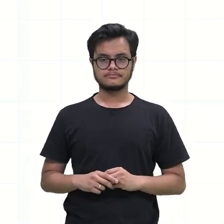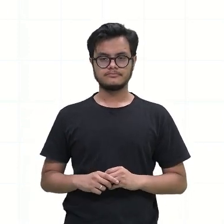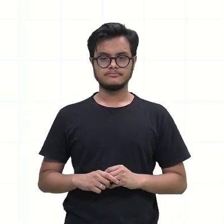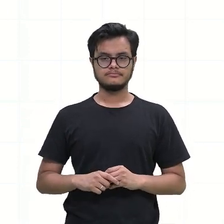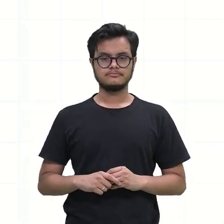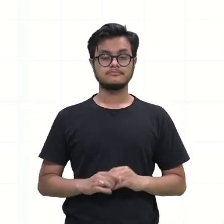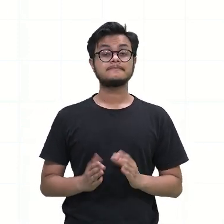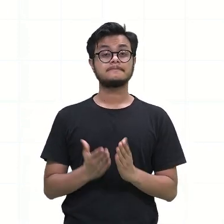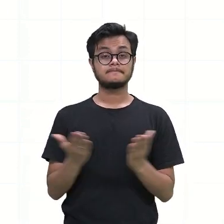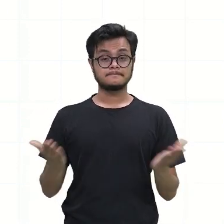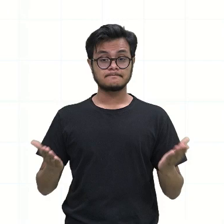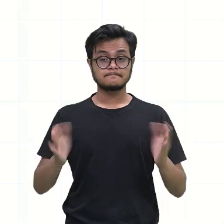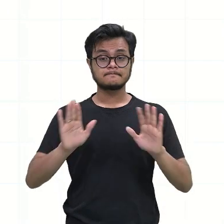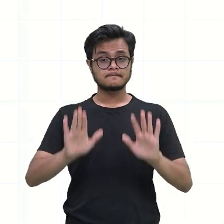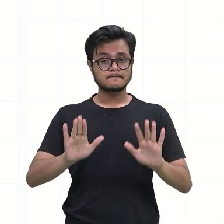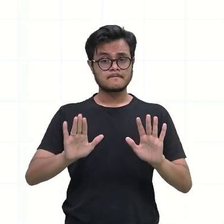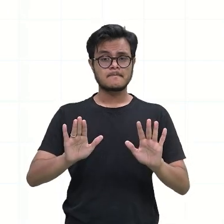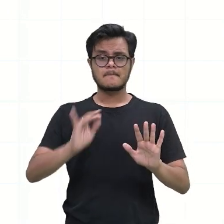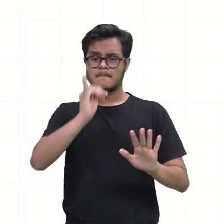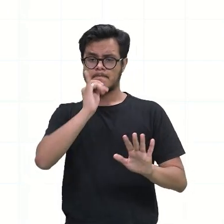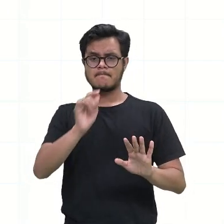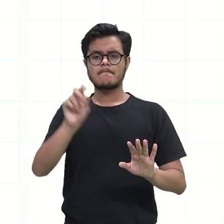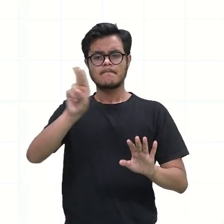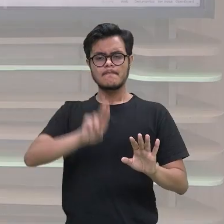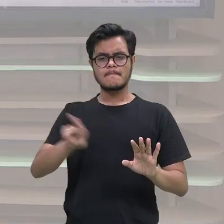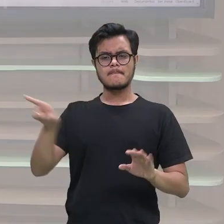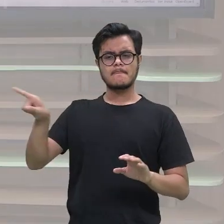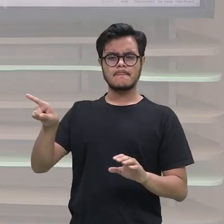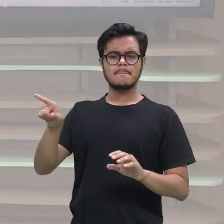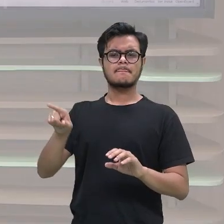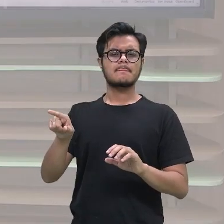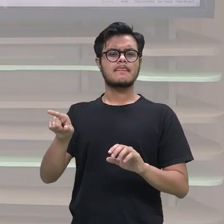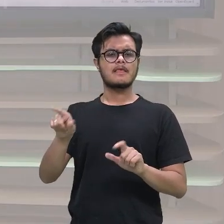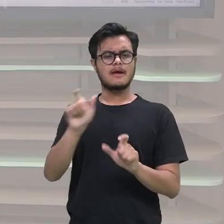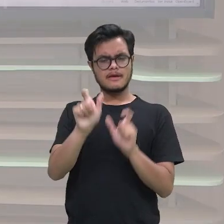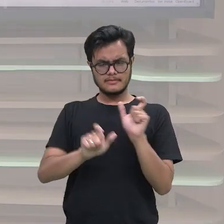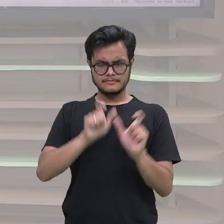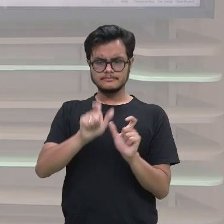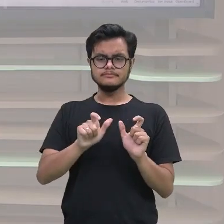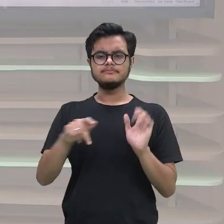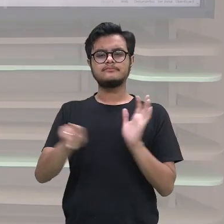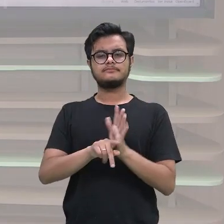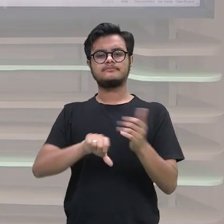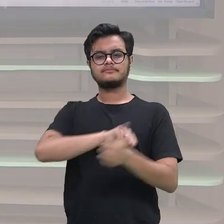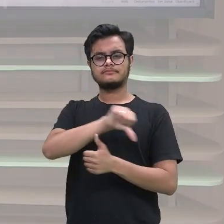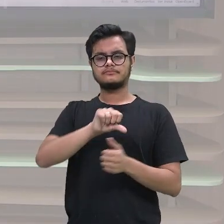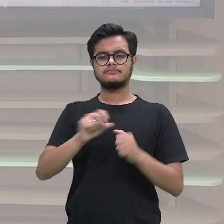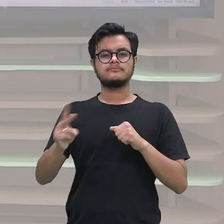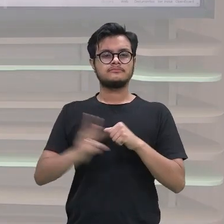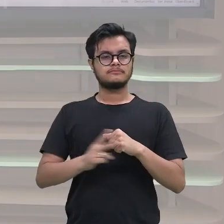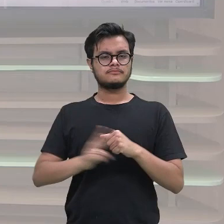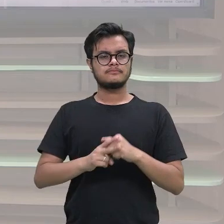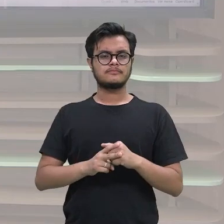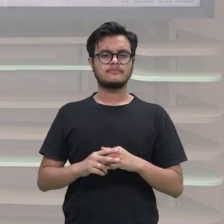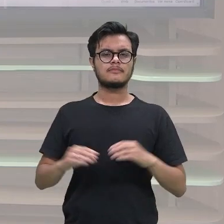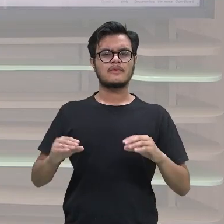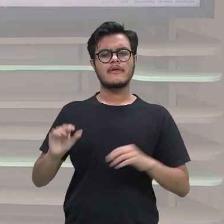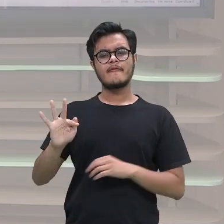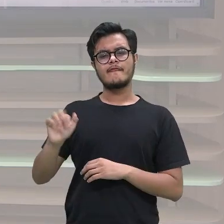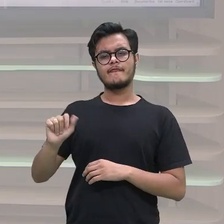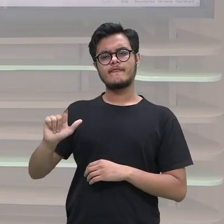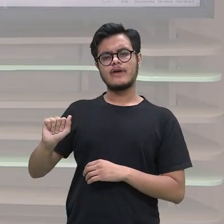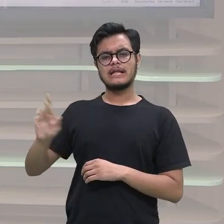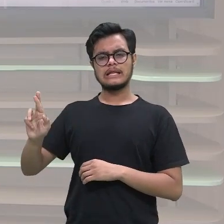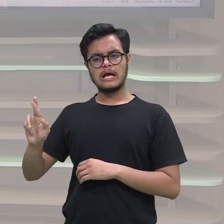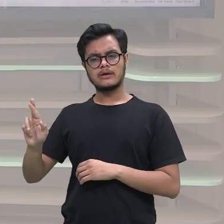partir dessas conjugações que vão se flexionar os verbos. Verbos falar, se eu disser